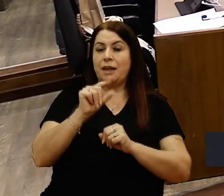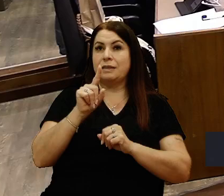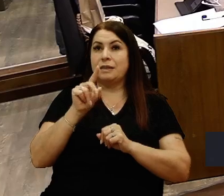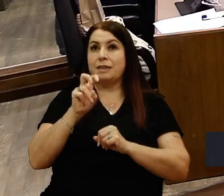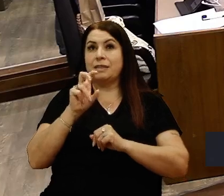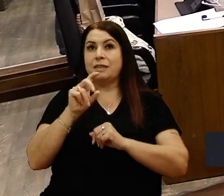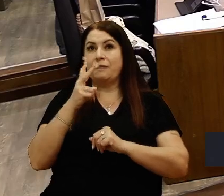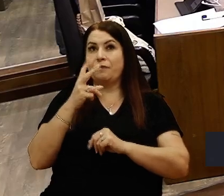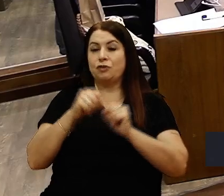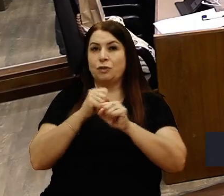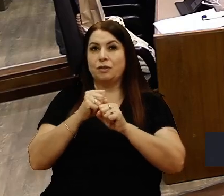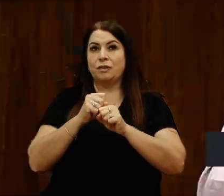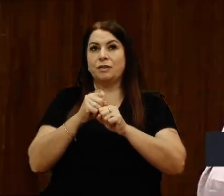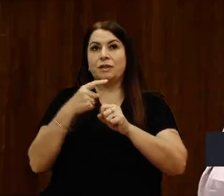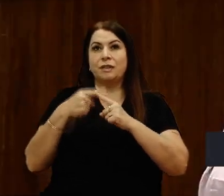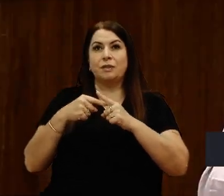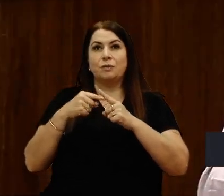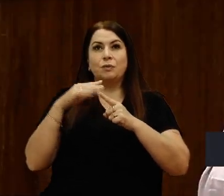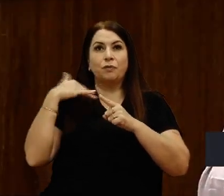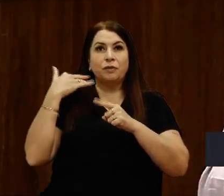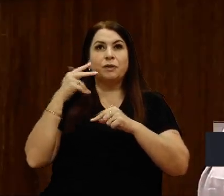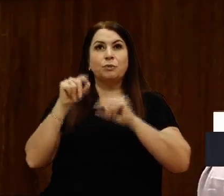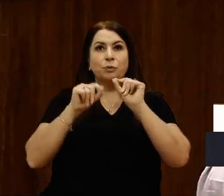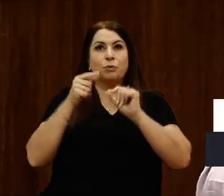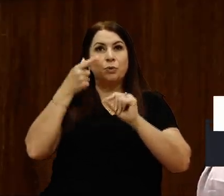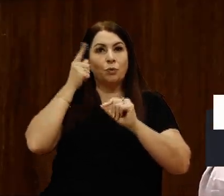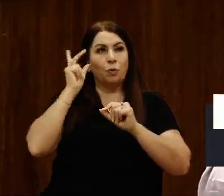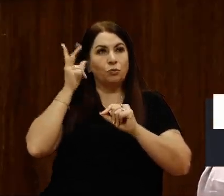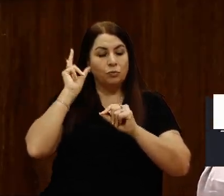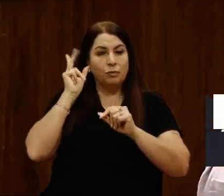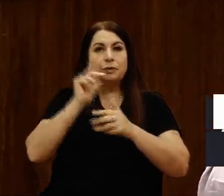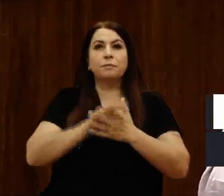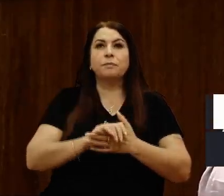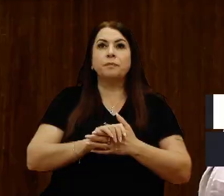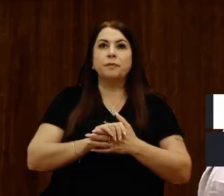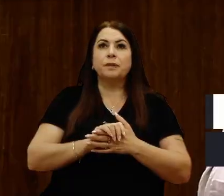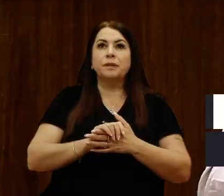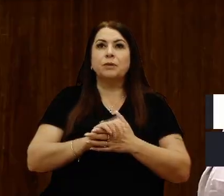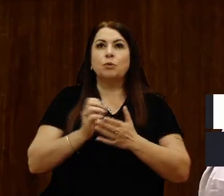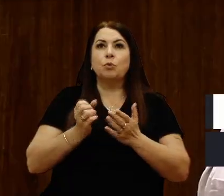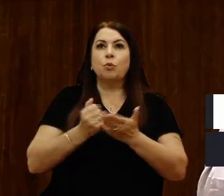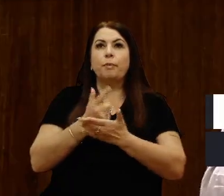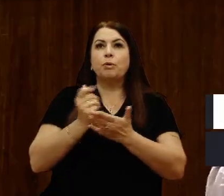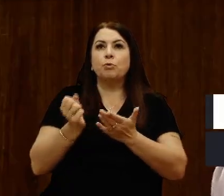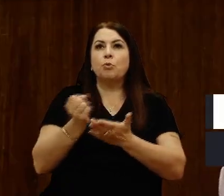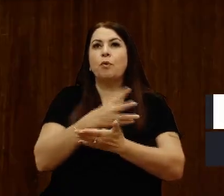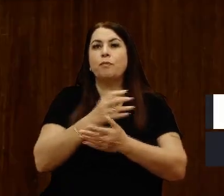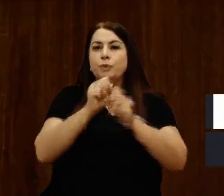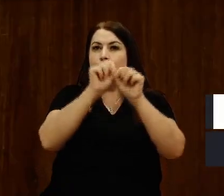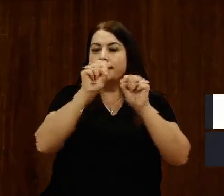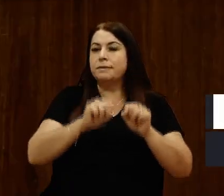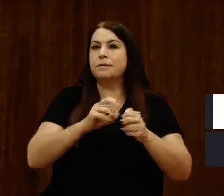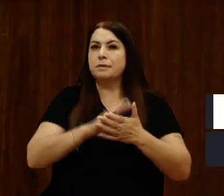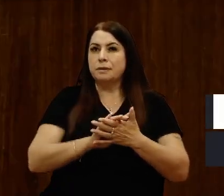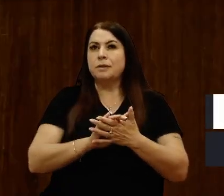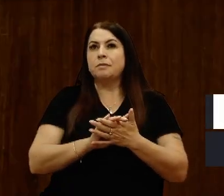né? Eu e a vereadora Andressa Marques conversávamos sobre isso ontem, a compra de um novo sistema, e mais